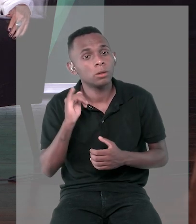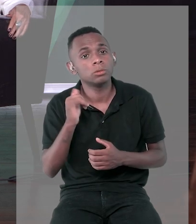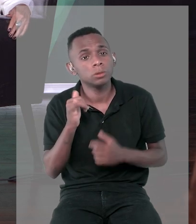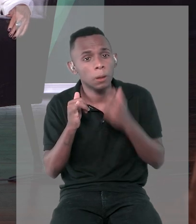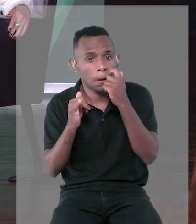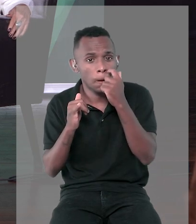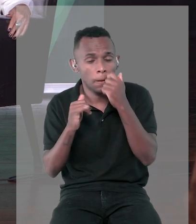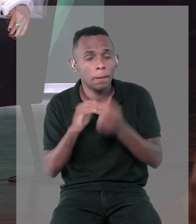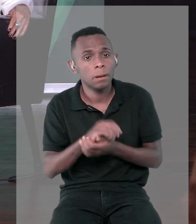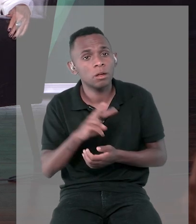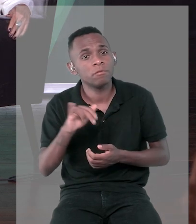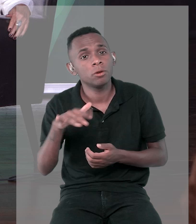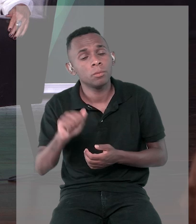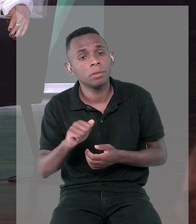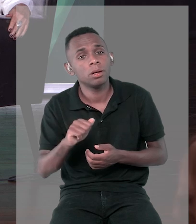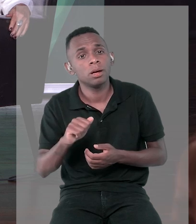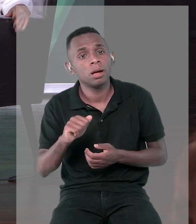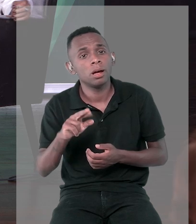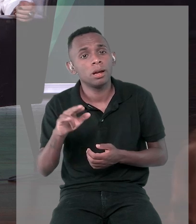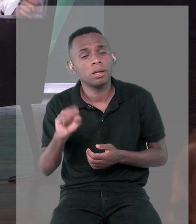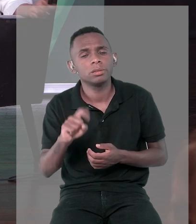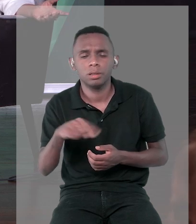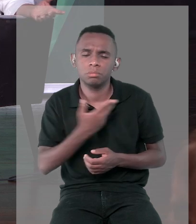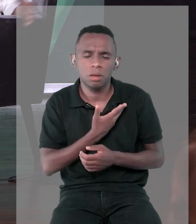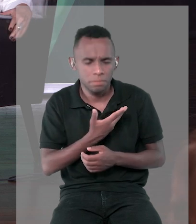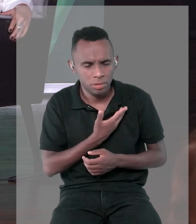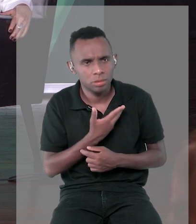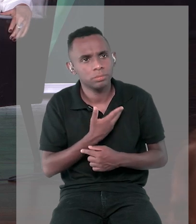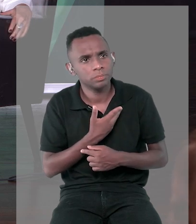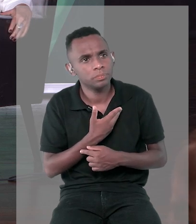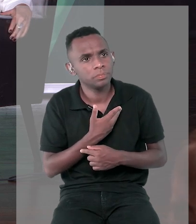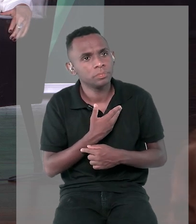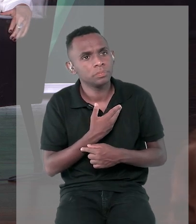da Vilmarez, que é maravilhosa. A Vilmarez, uma colega, né,